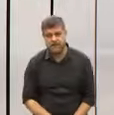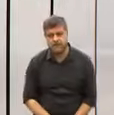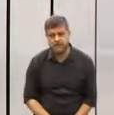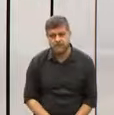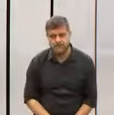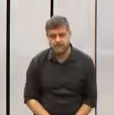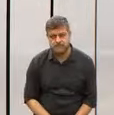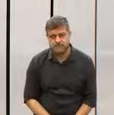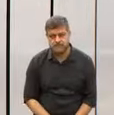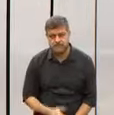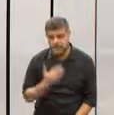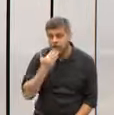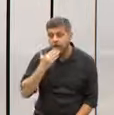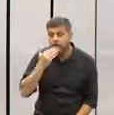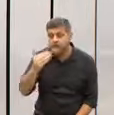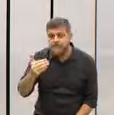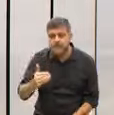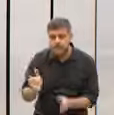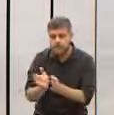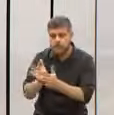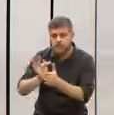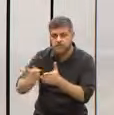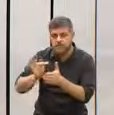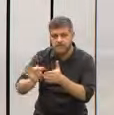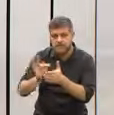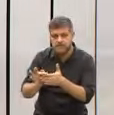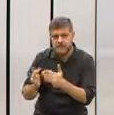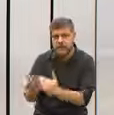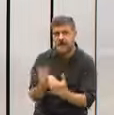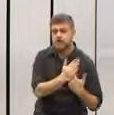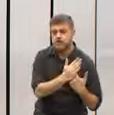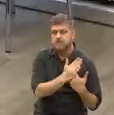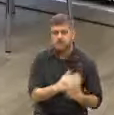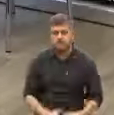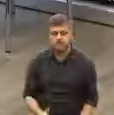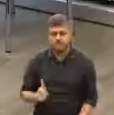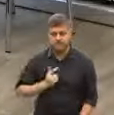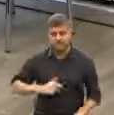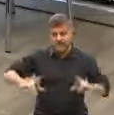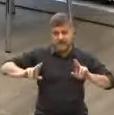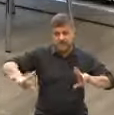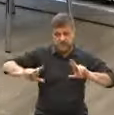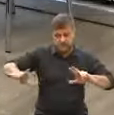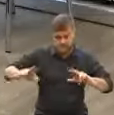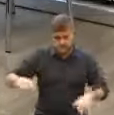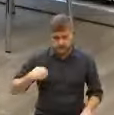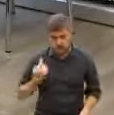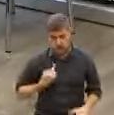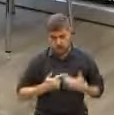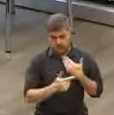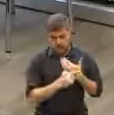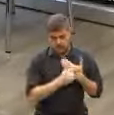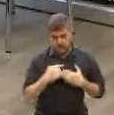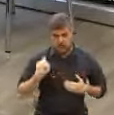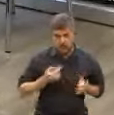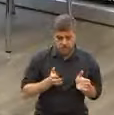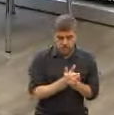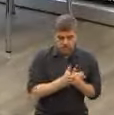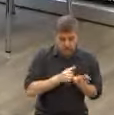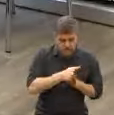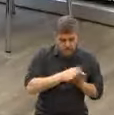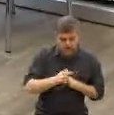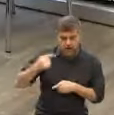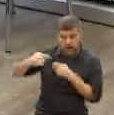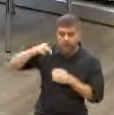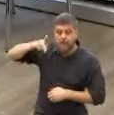ele, digamos que, pede socorro para o Conselho Tutelar? É que são papéis diferentes, né? Na realidade, o Conselho